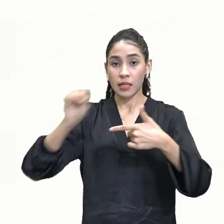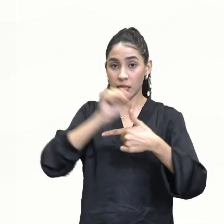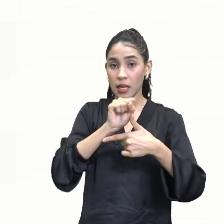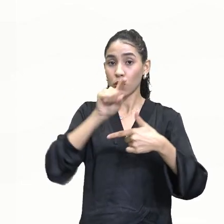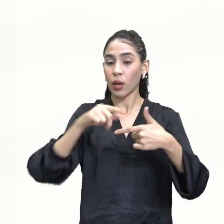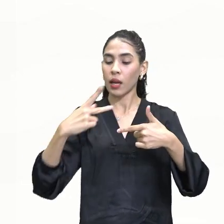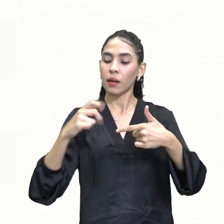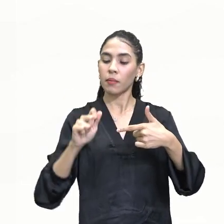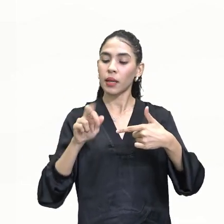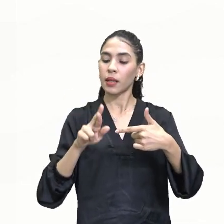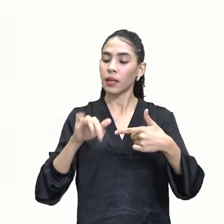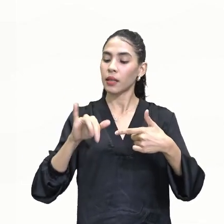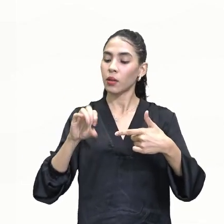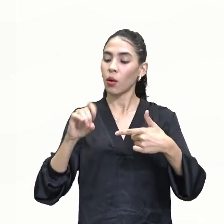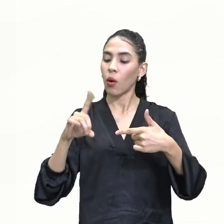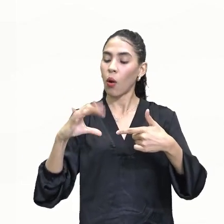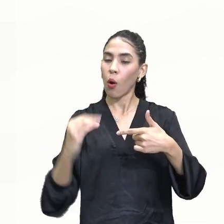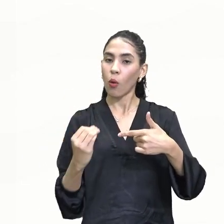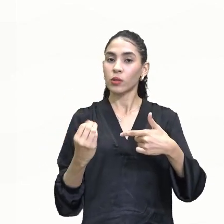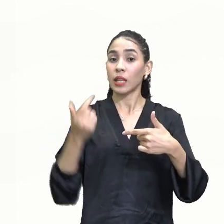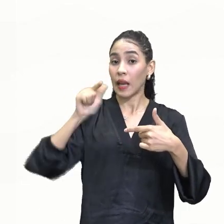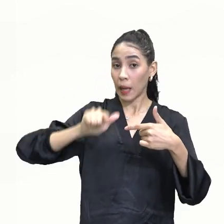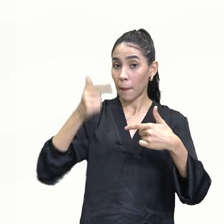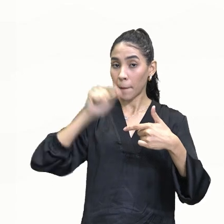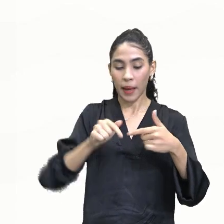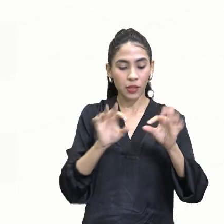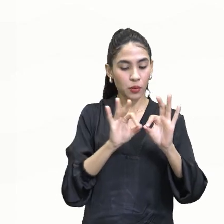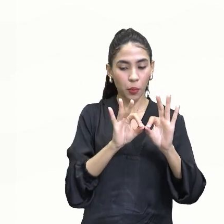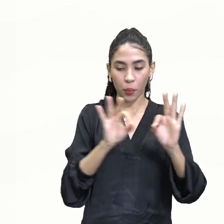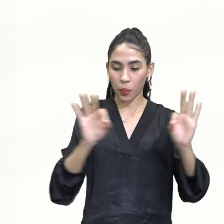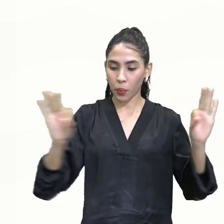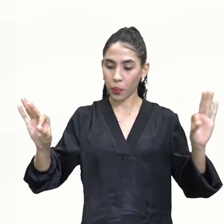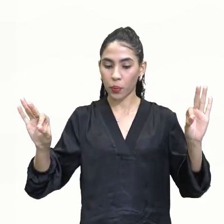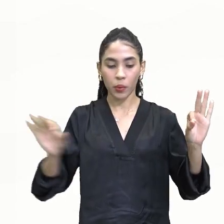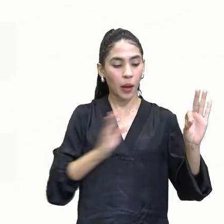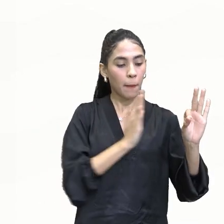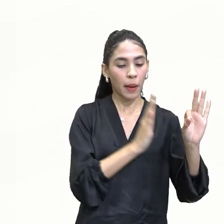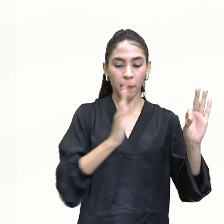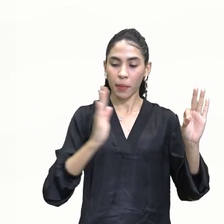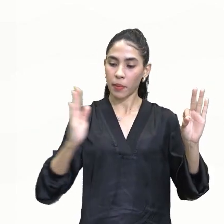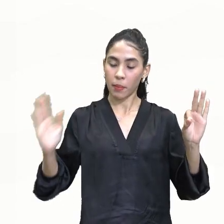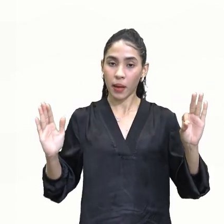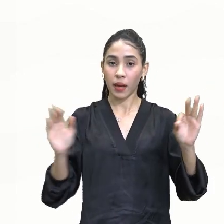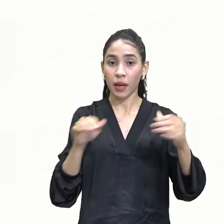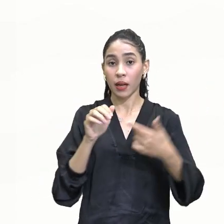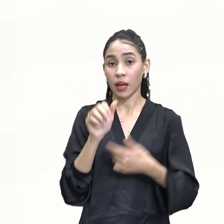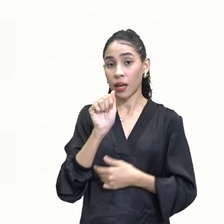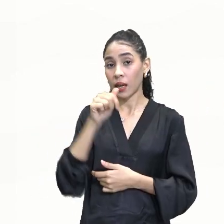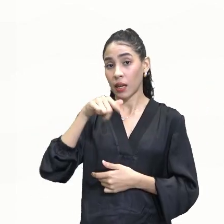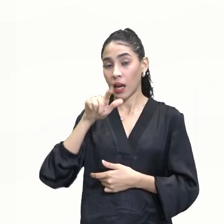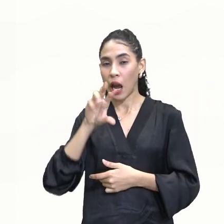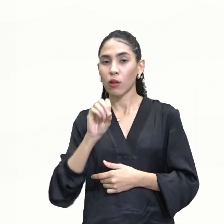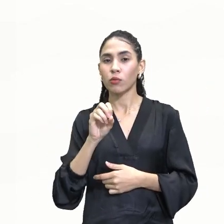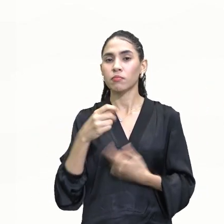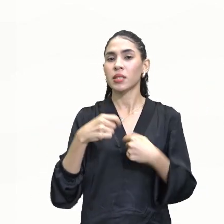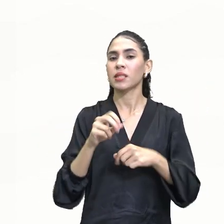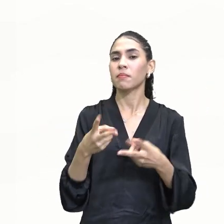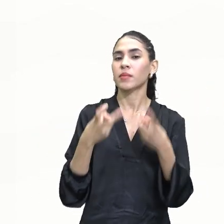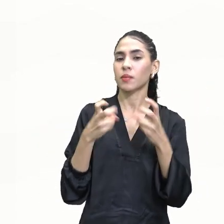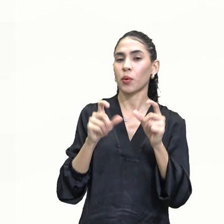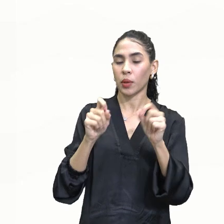periódica, que ela se repete ali em intervalos regulares ao longo de todos os ângulos, o que é que a gente tem que perceber?